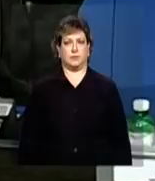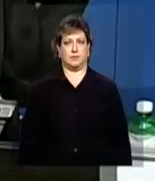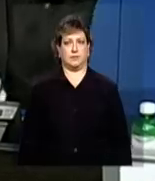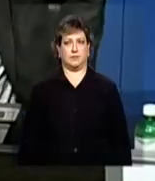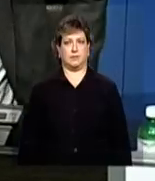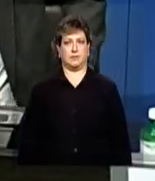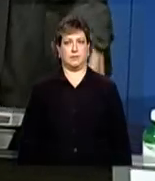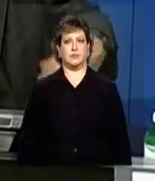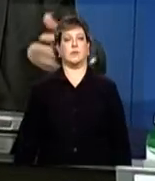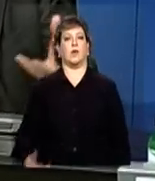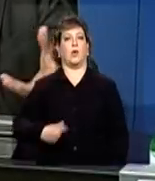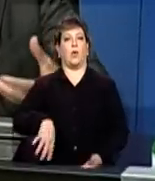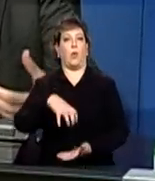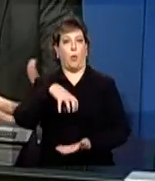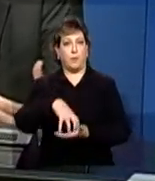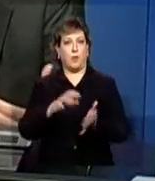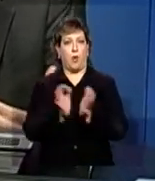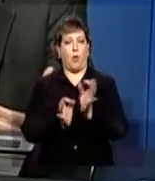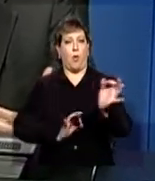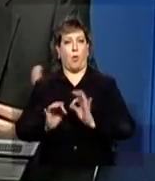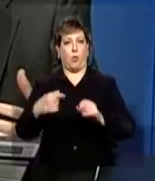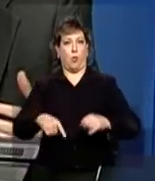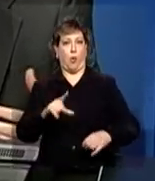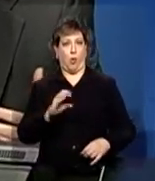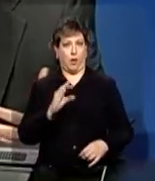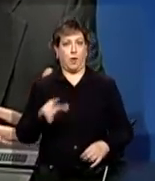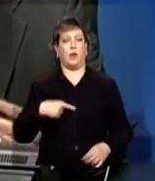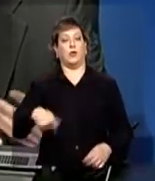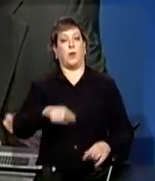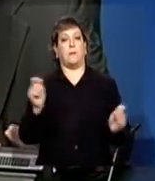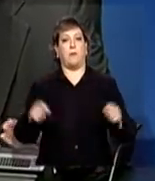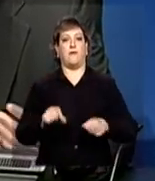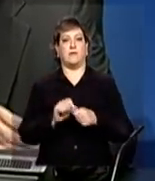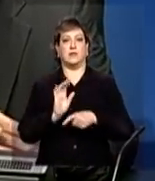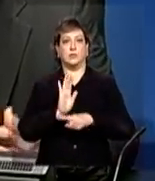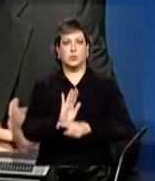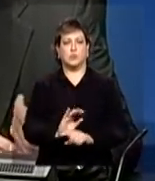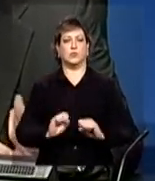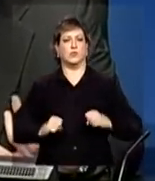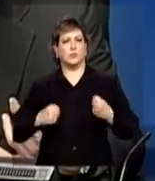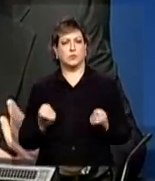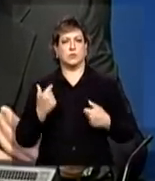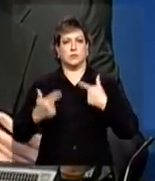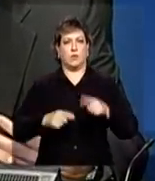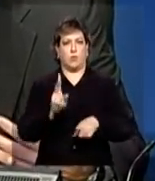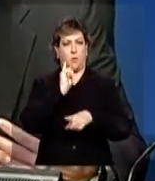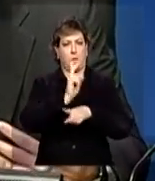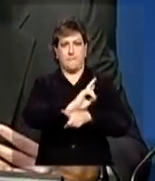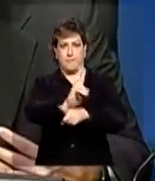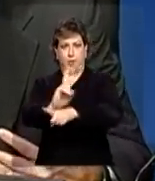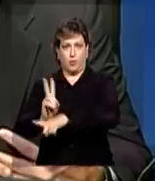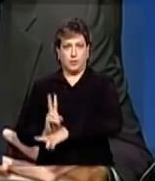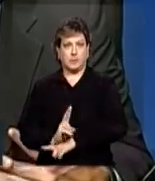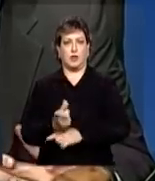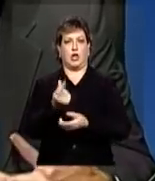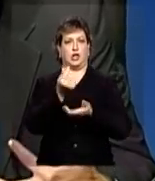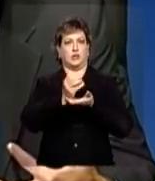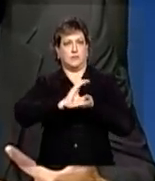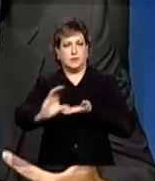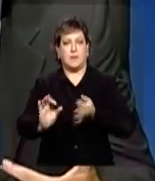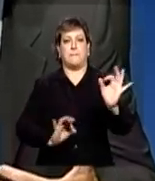Com isso, nós podemos promover uma integração maior em todos os nossos esforços de monitoramento,